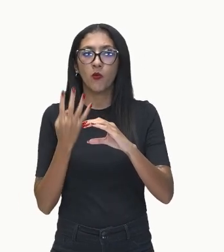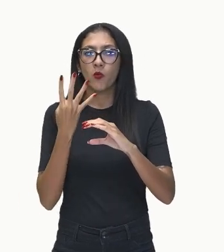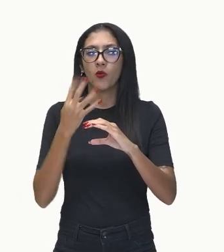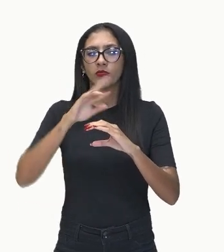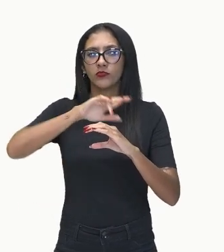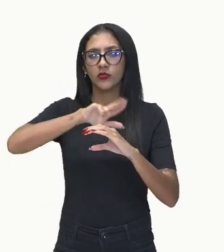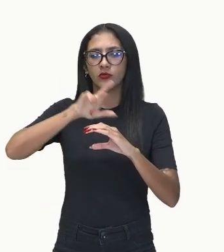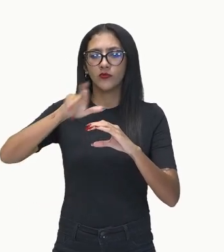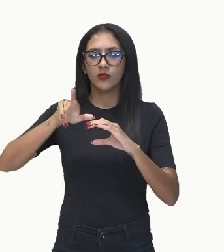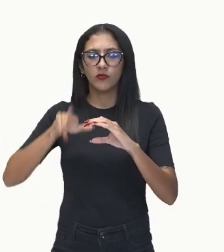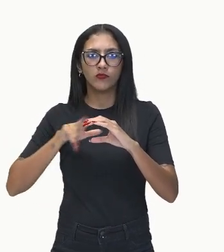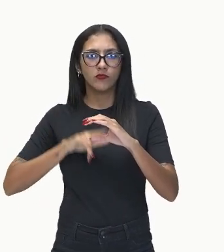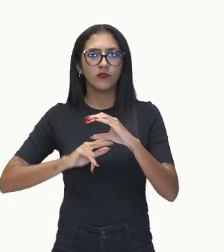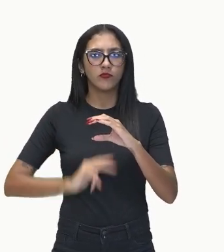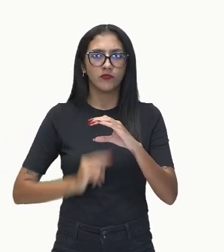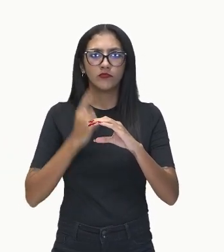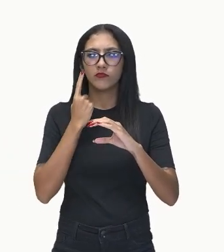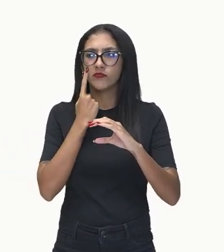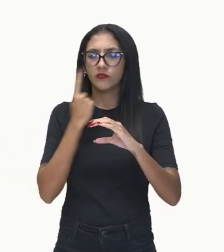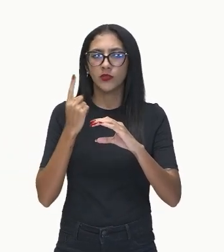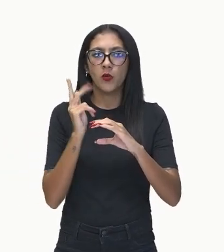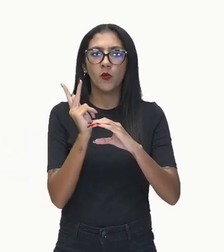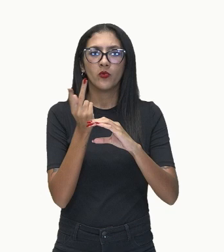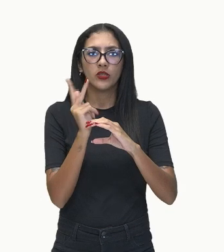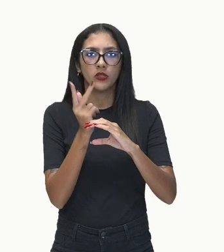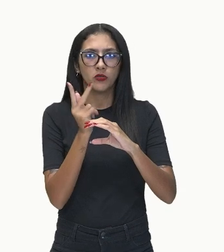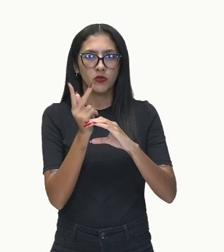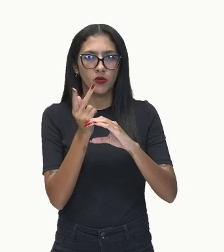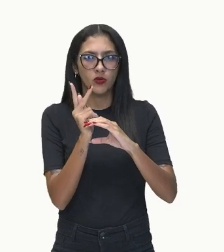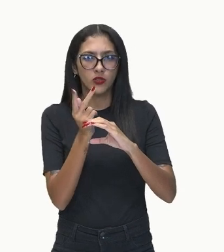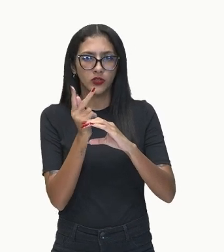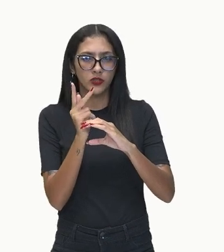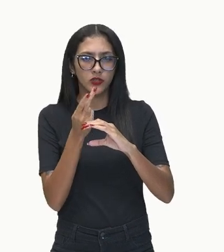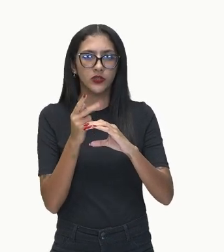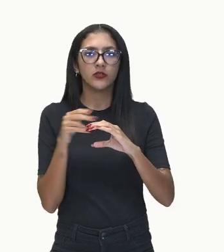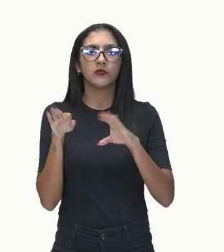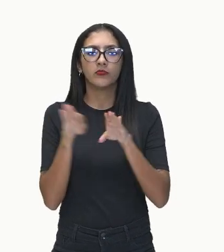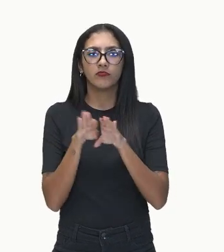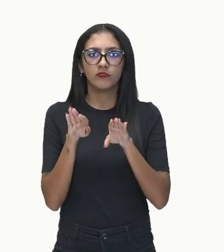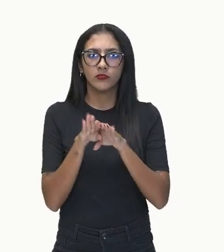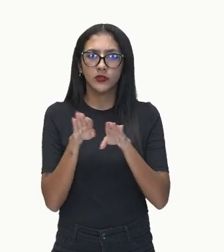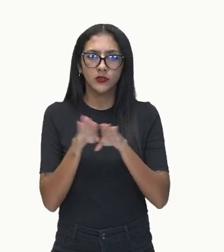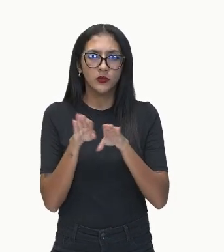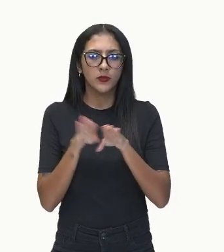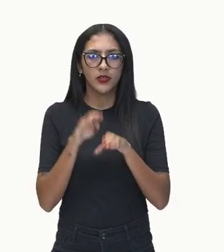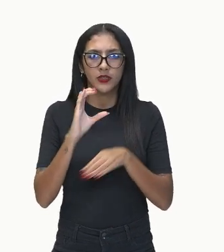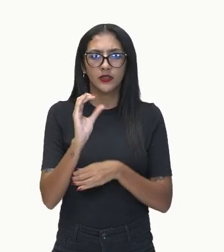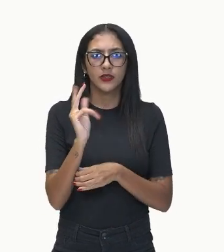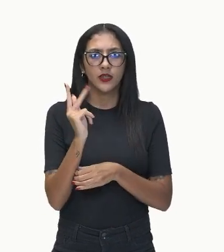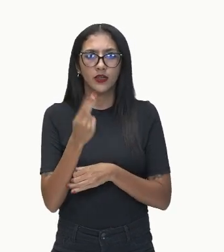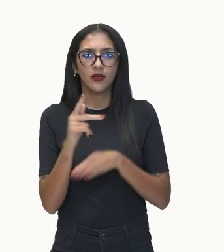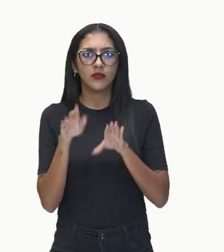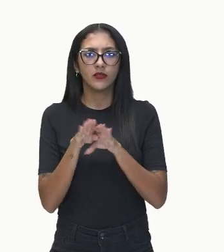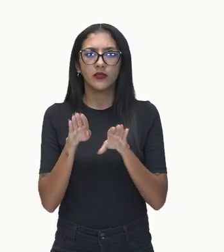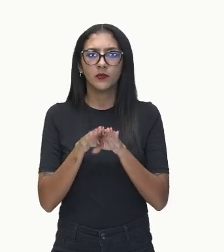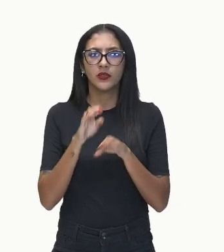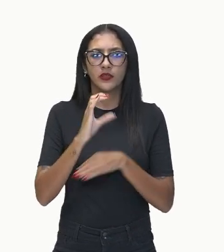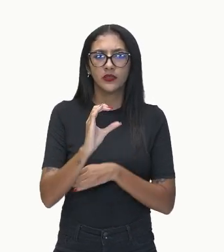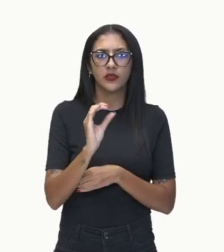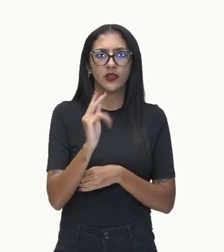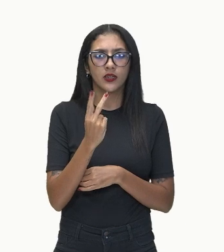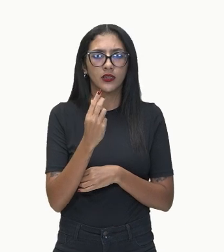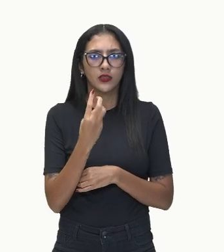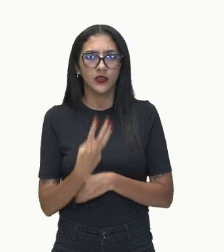não esqueçam, tem o ligante 2, que é o hidrogênio, o ligante 3, que é completamente diferente, o ligante 4. Os 4